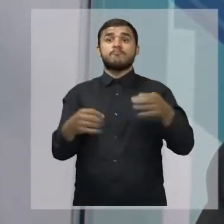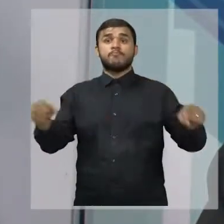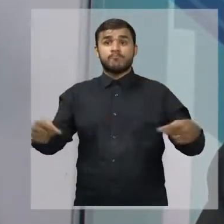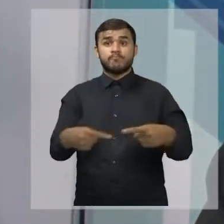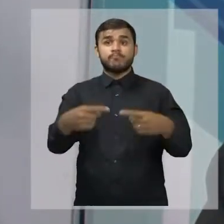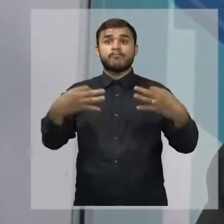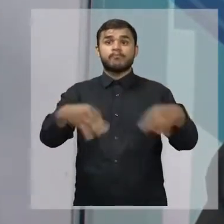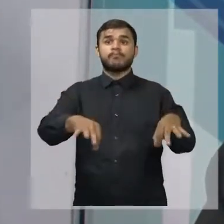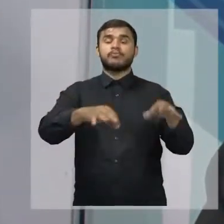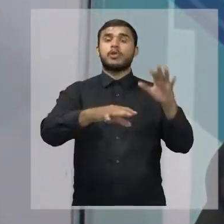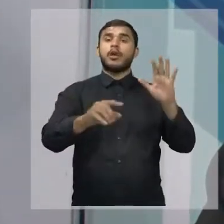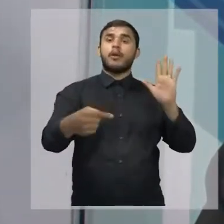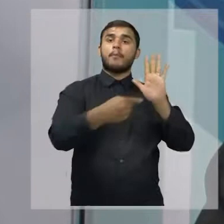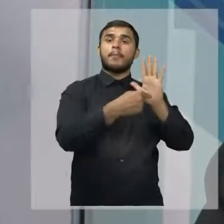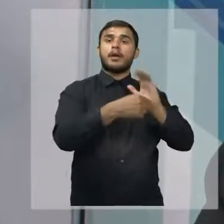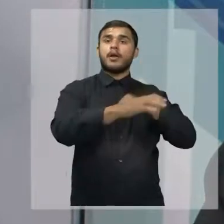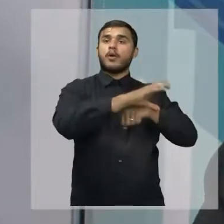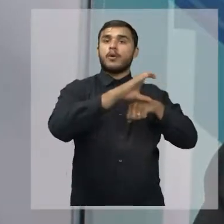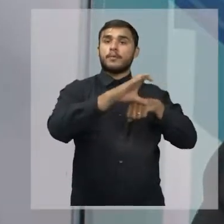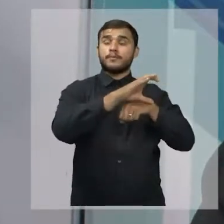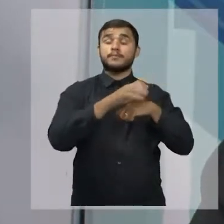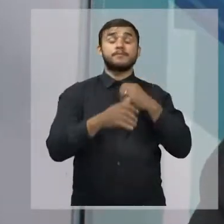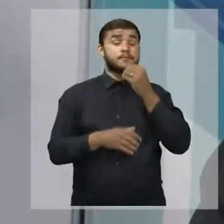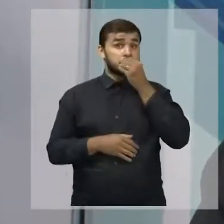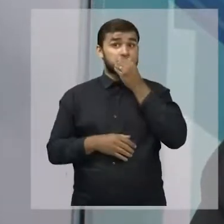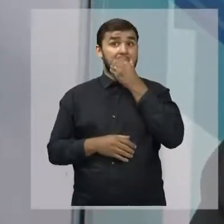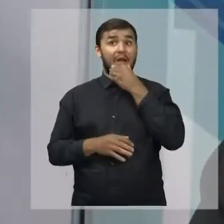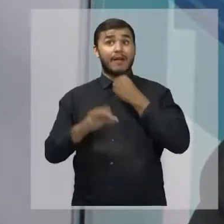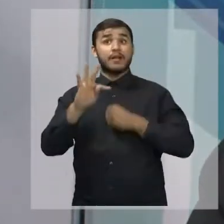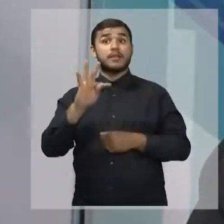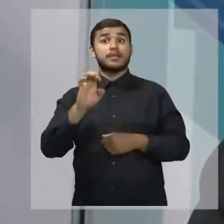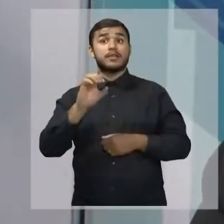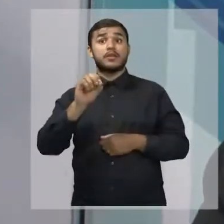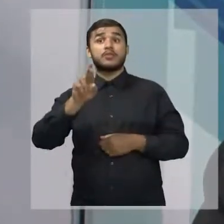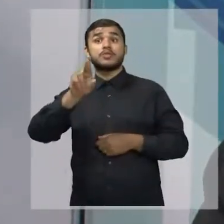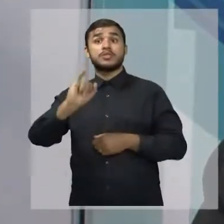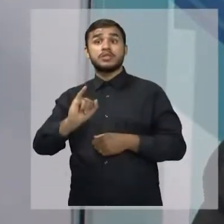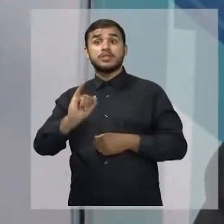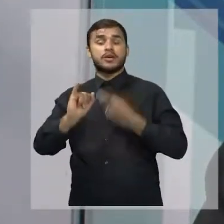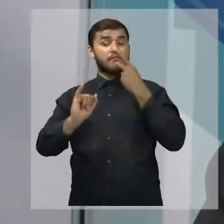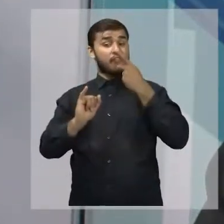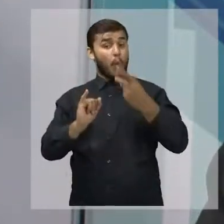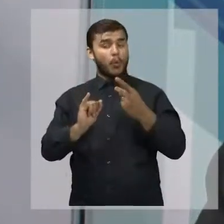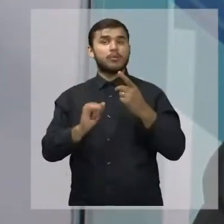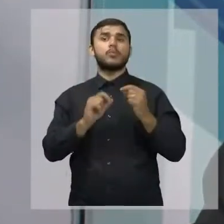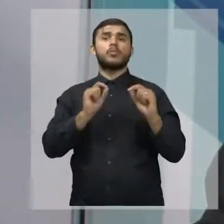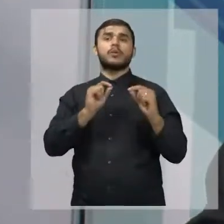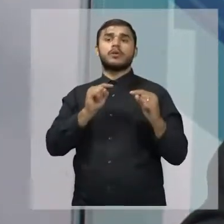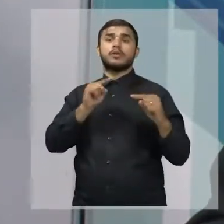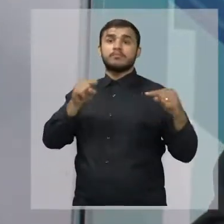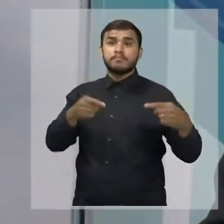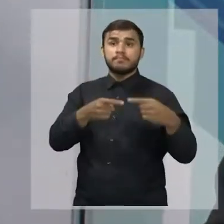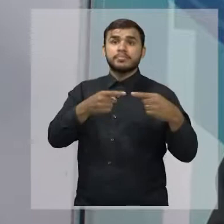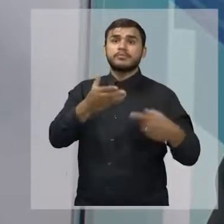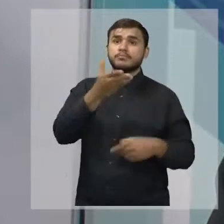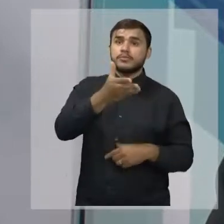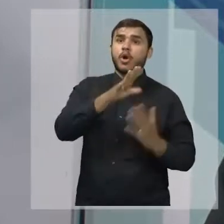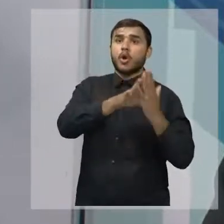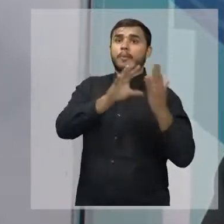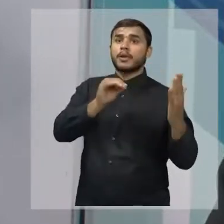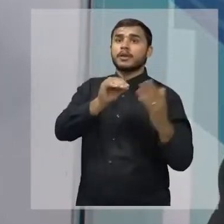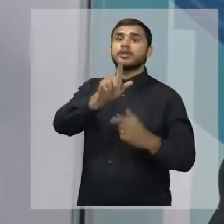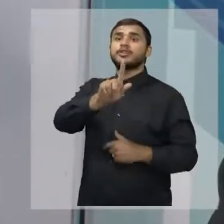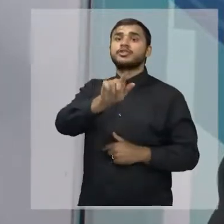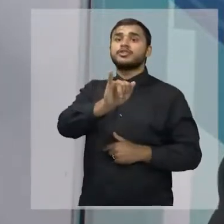voto, ele cita, inclusive, doutrina do ministro Gilmar Mendes, invocando um grande penalista brasileiro. O ministro